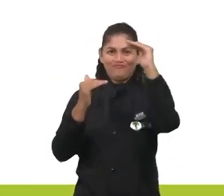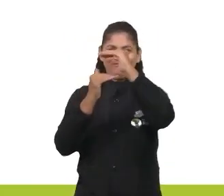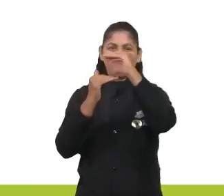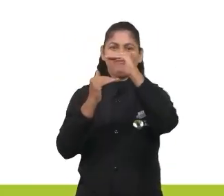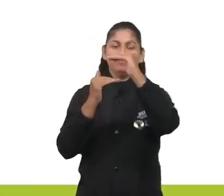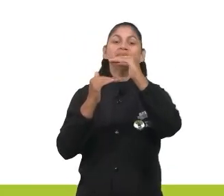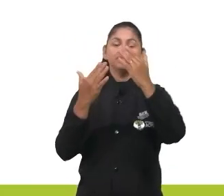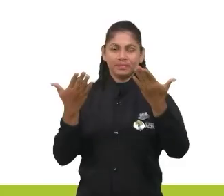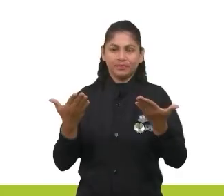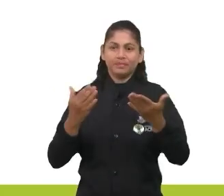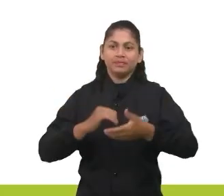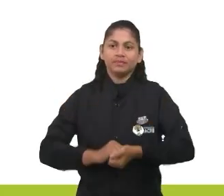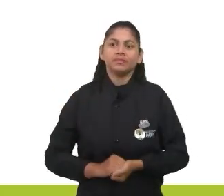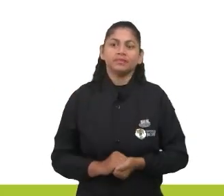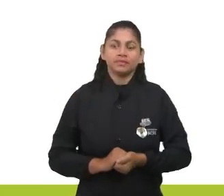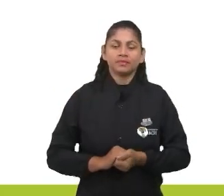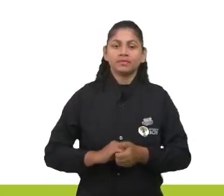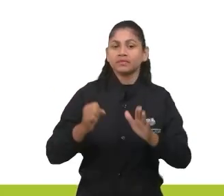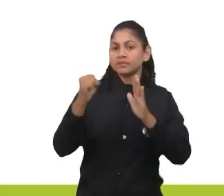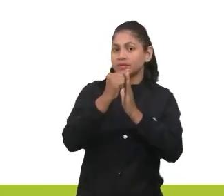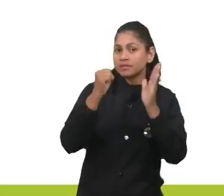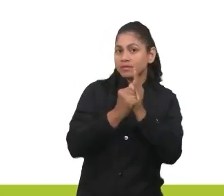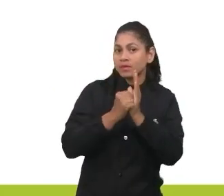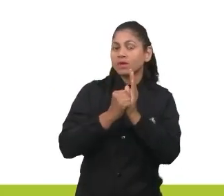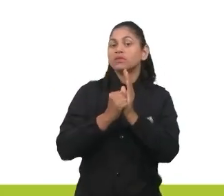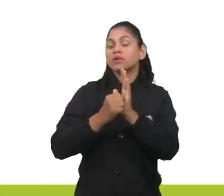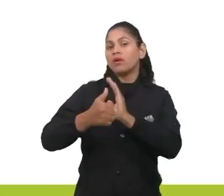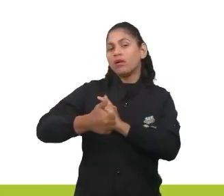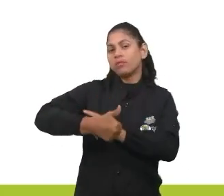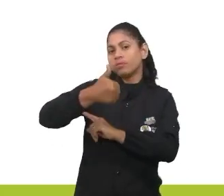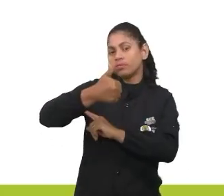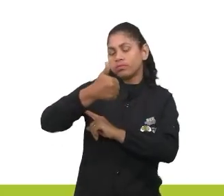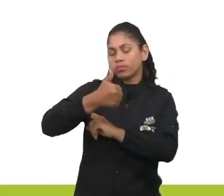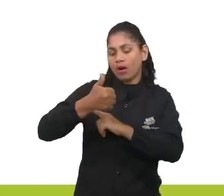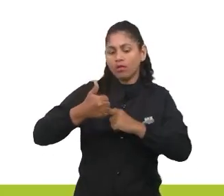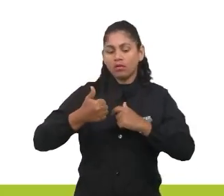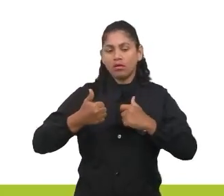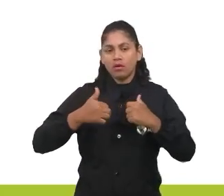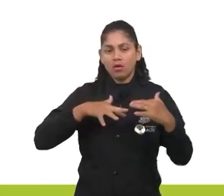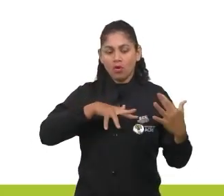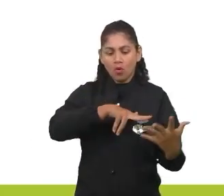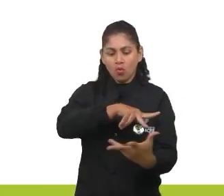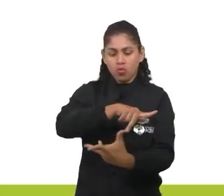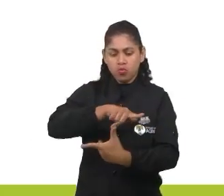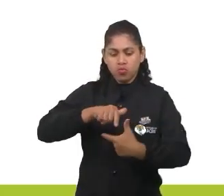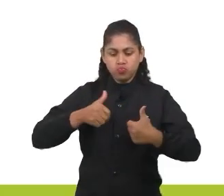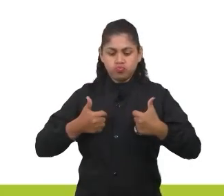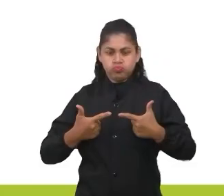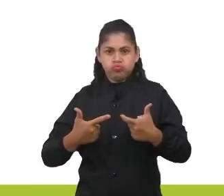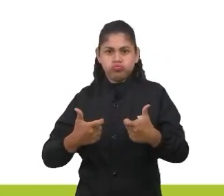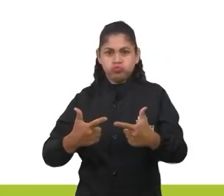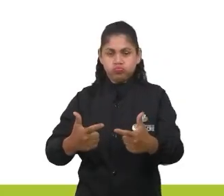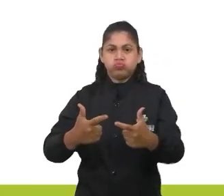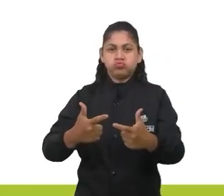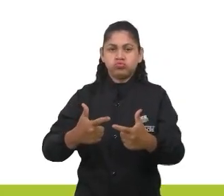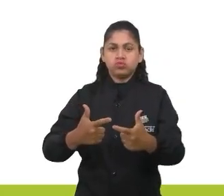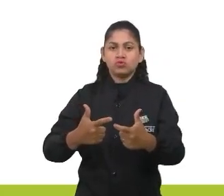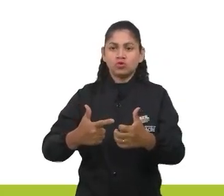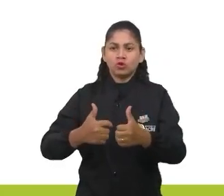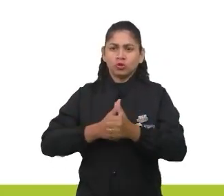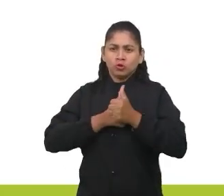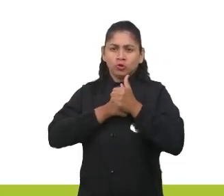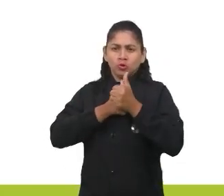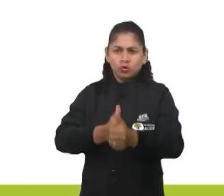dos eventos do século XX, como a Primeira Guerra Mundial, a perseguição nazista e, mais tarde, a